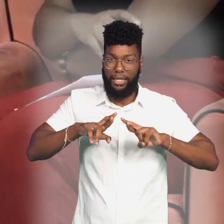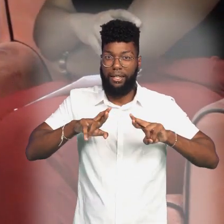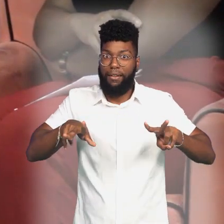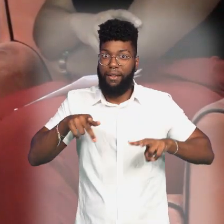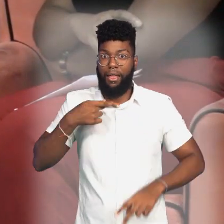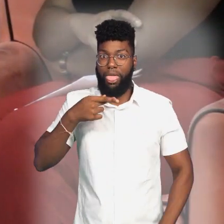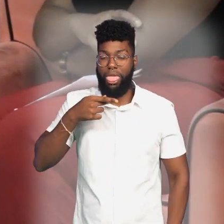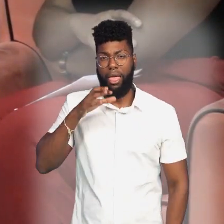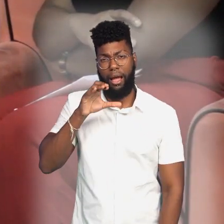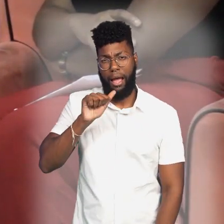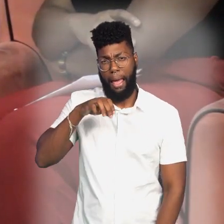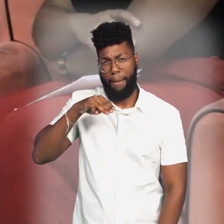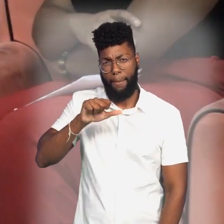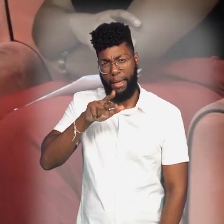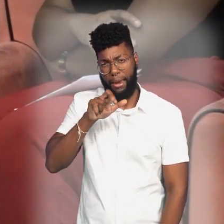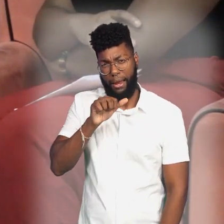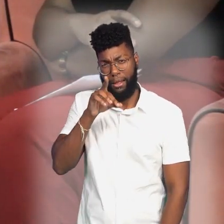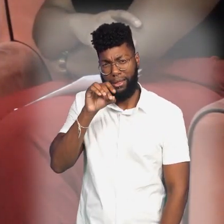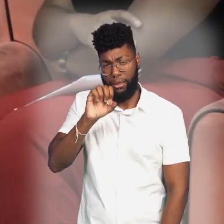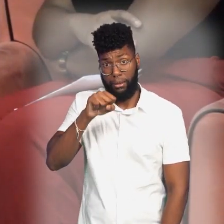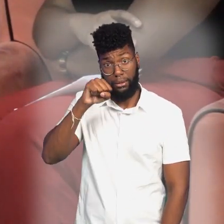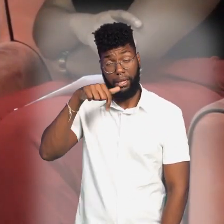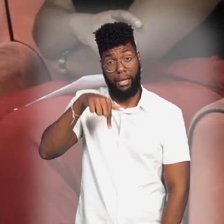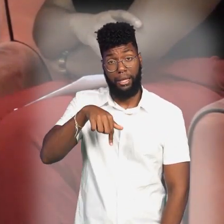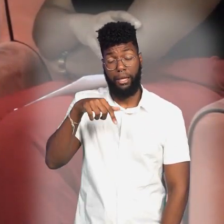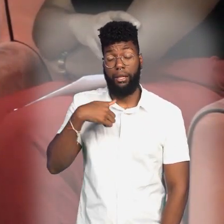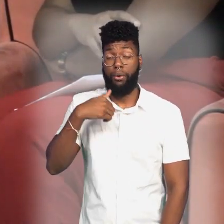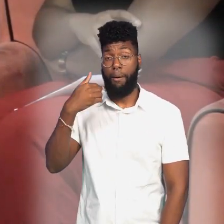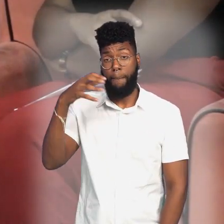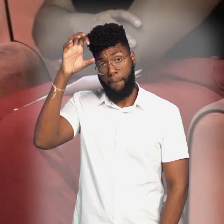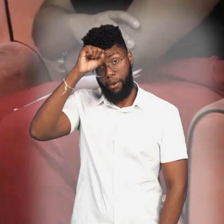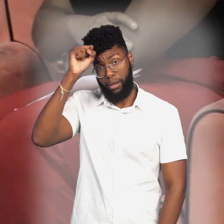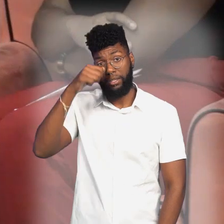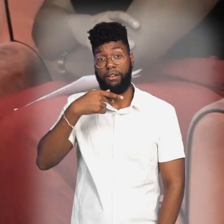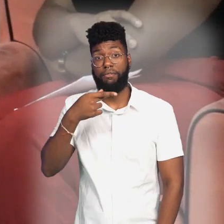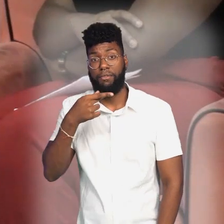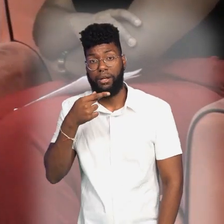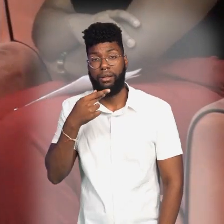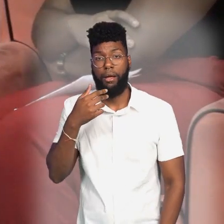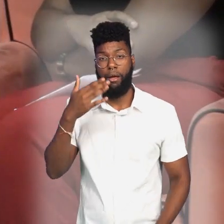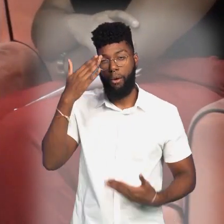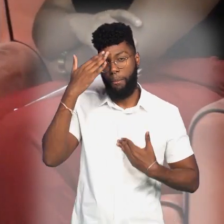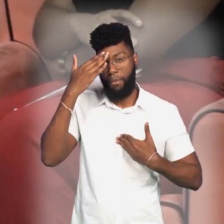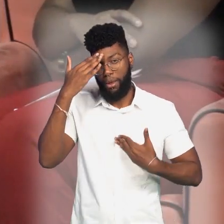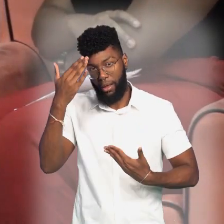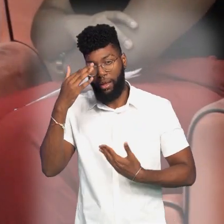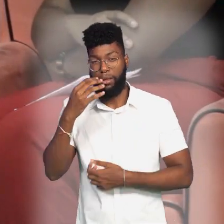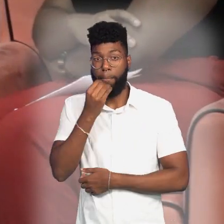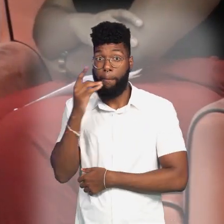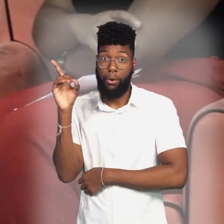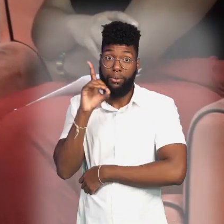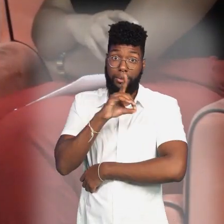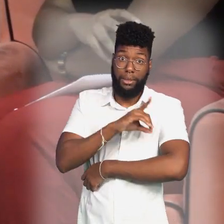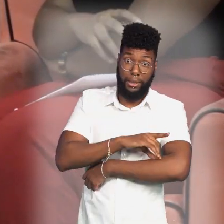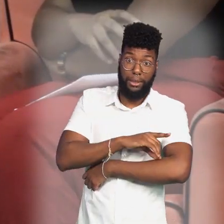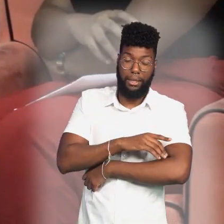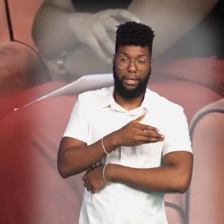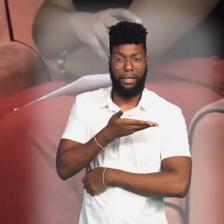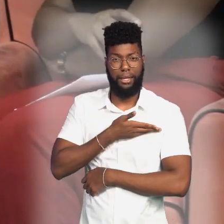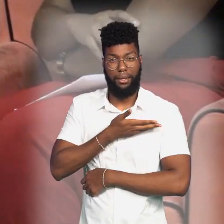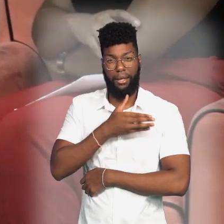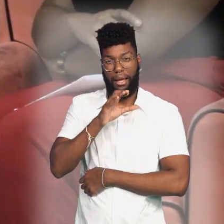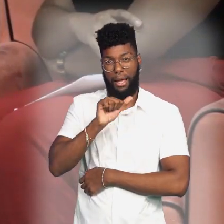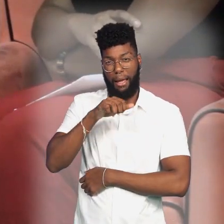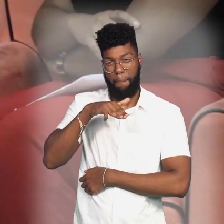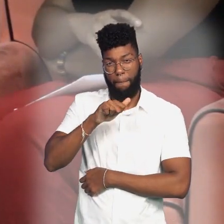eu falei que foi ali que eu aprendi obrigado, bom dia e camarada. Escrevi coisa